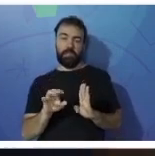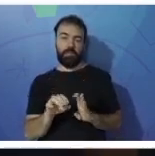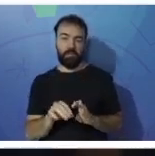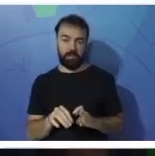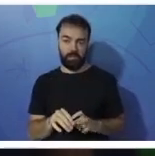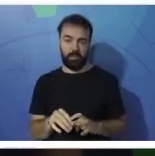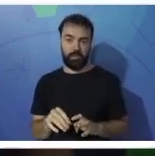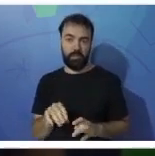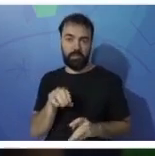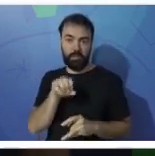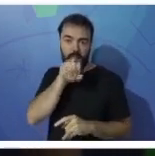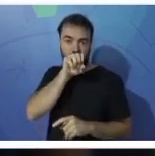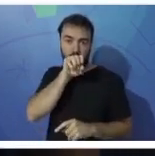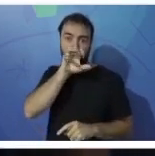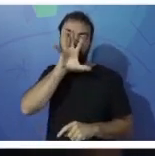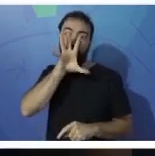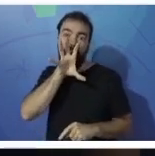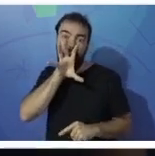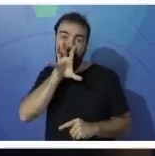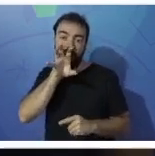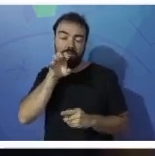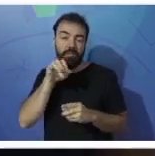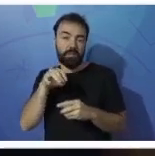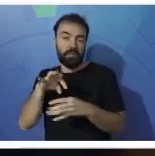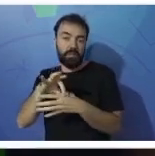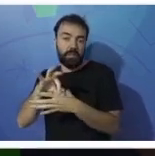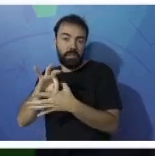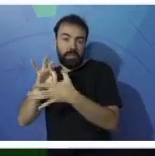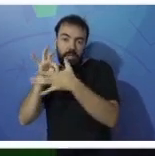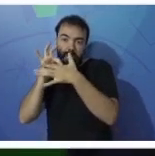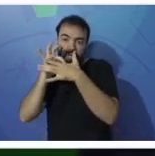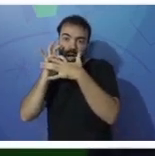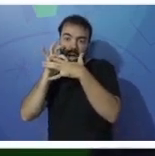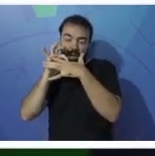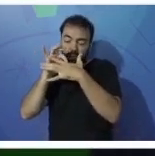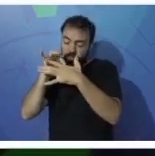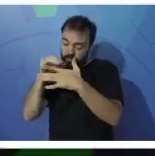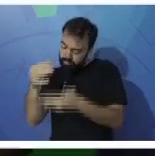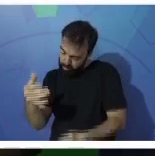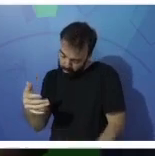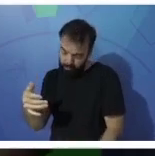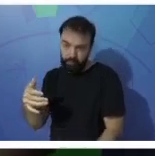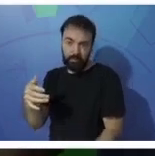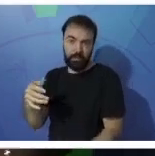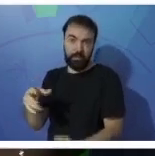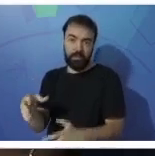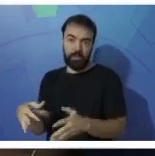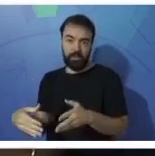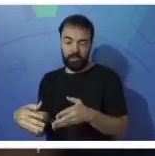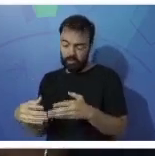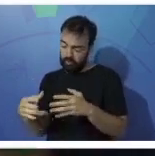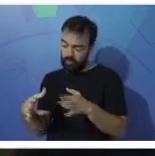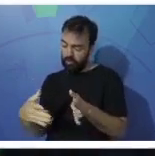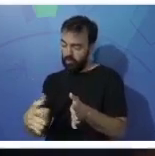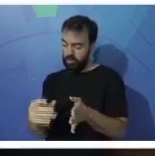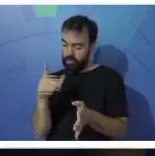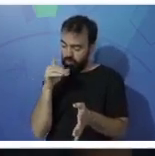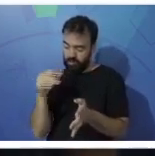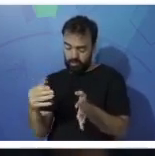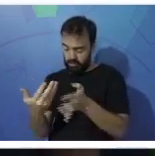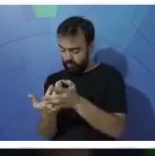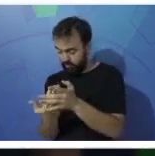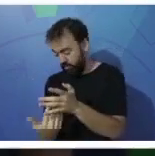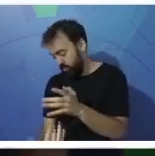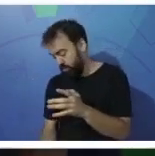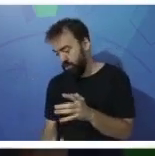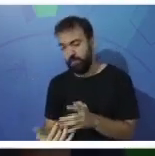Mas, quando abriu a boca, deixou cair no rio o pedaço que